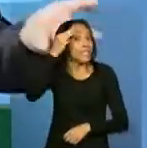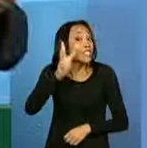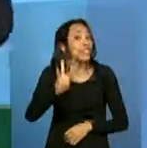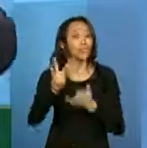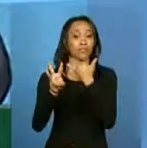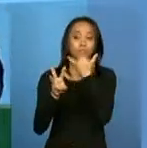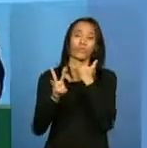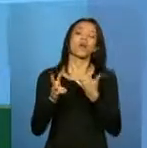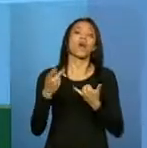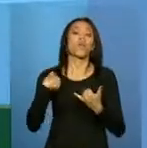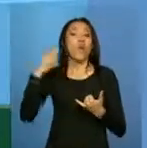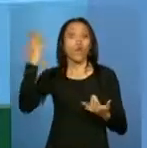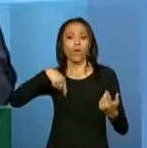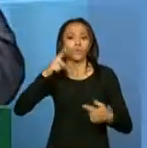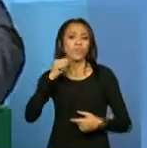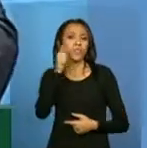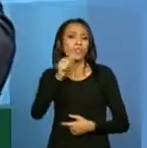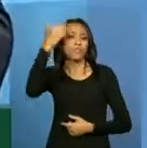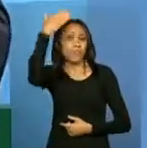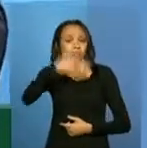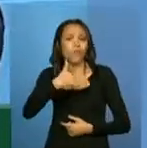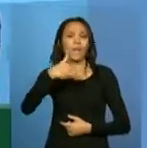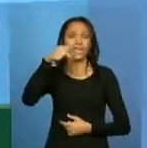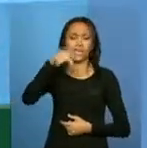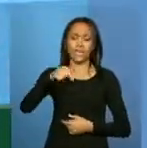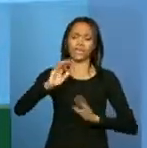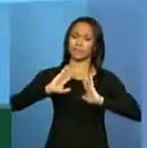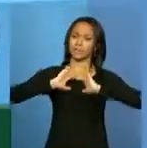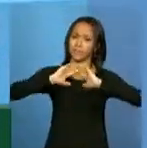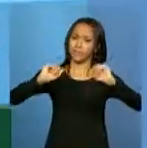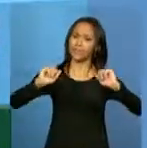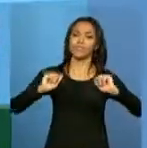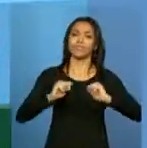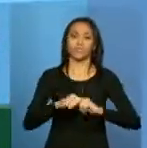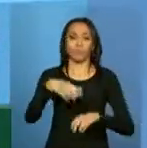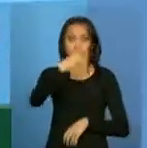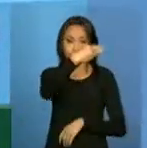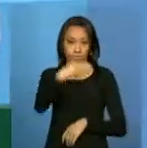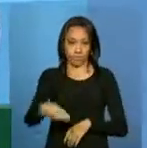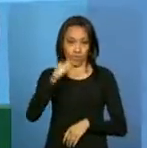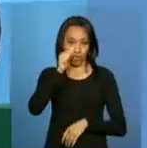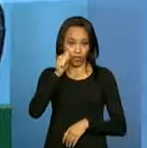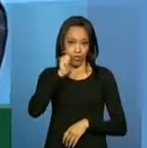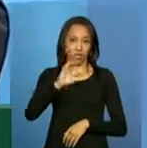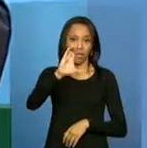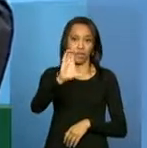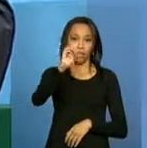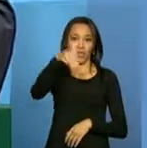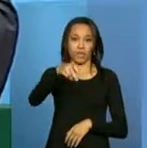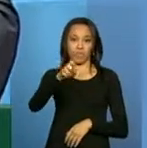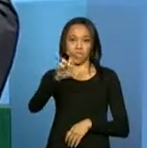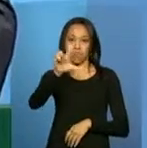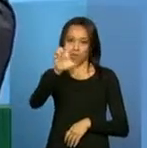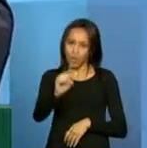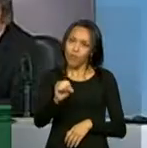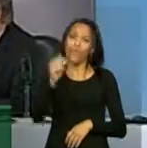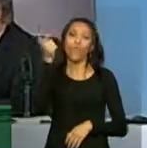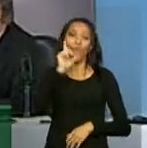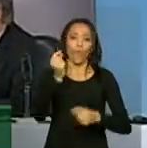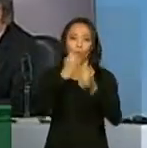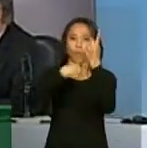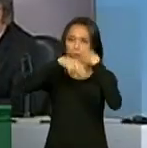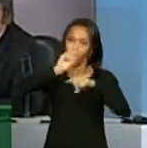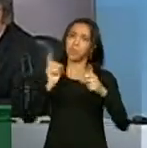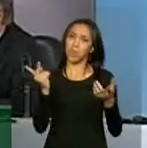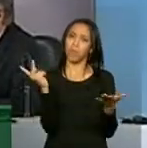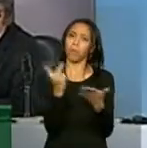nos últimos três dias, conseguimos comprovar que realmente essa solicitação feita pela ministra Campelo foi exitosa, foi o que aconteceu na